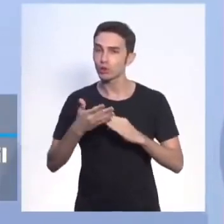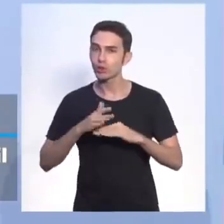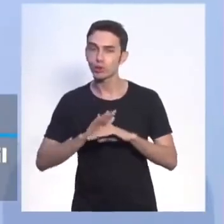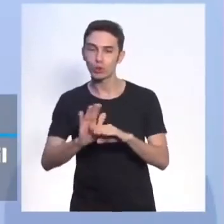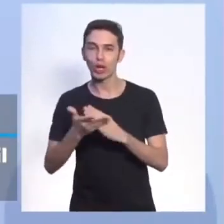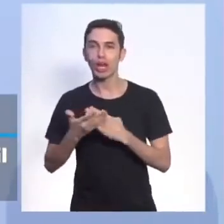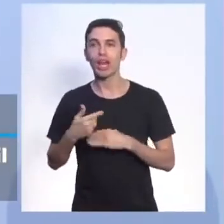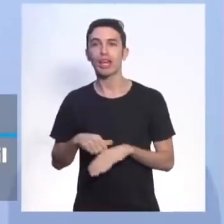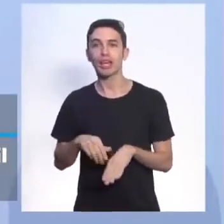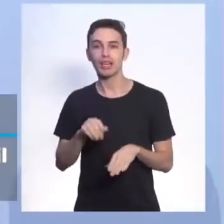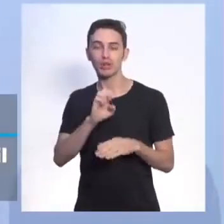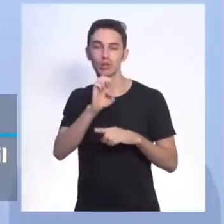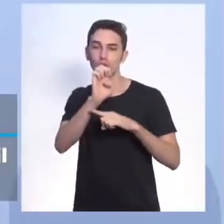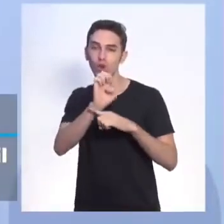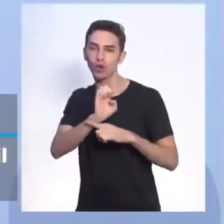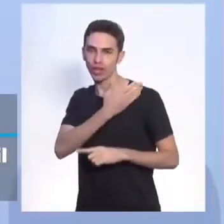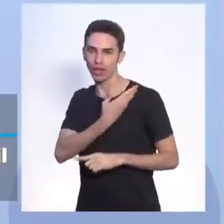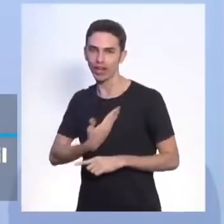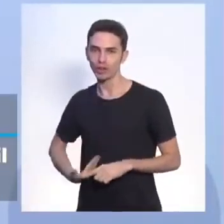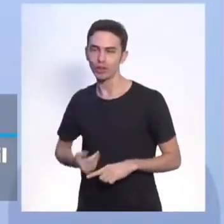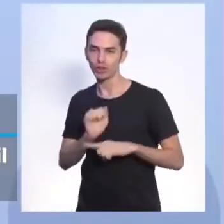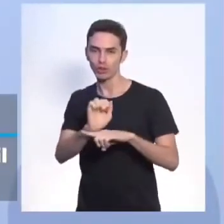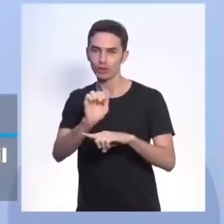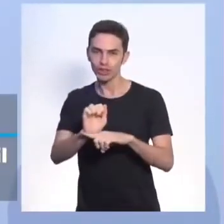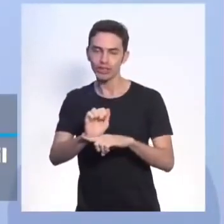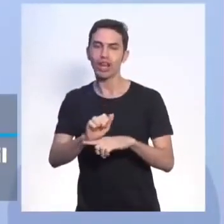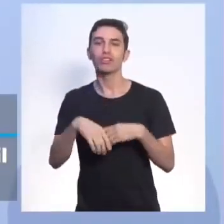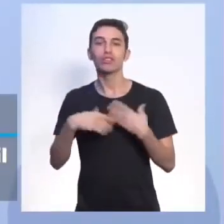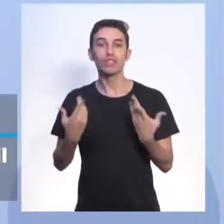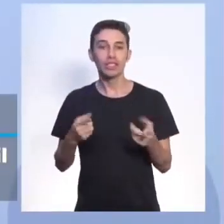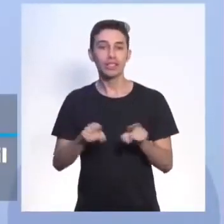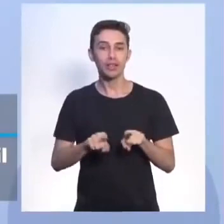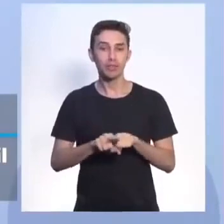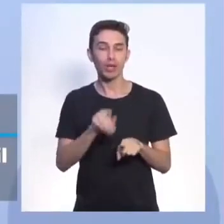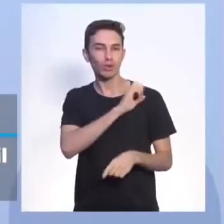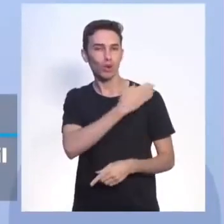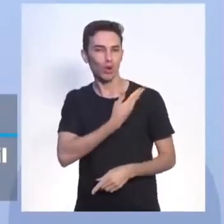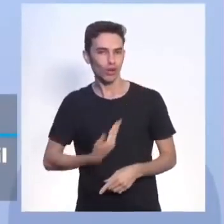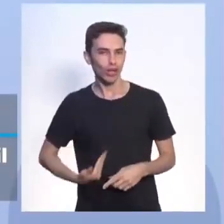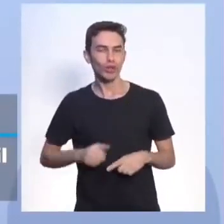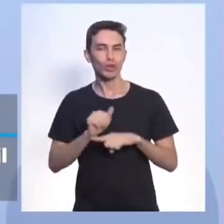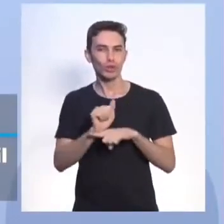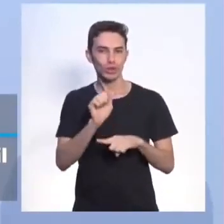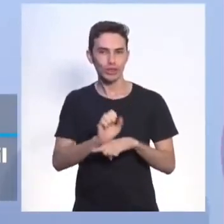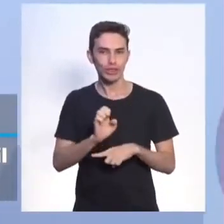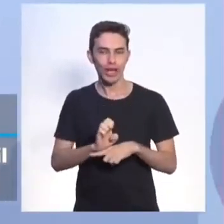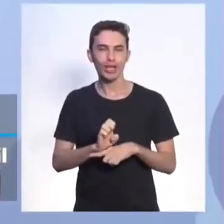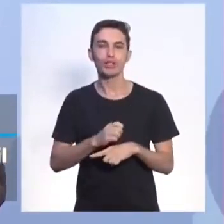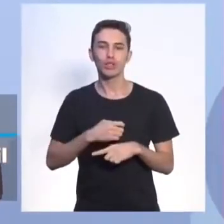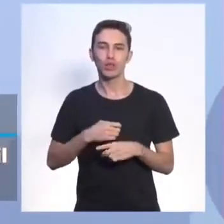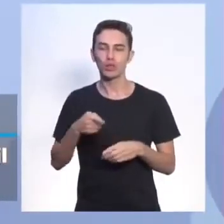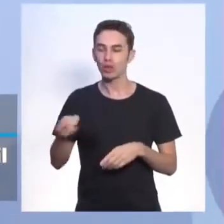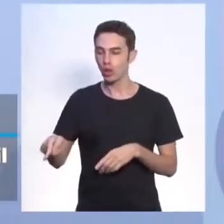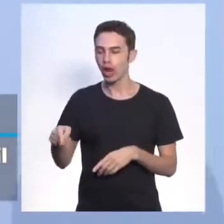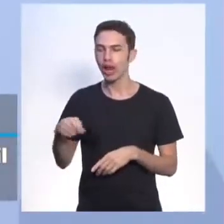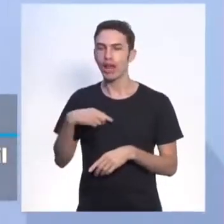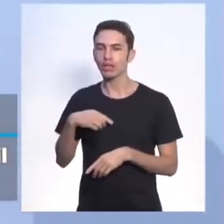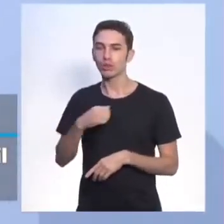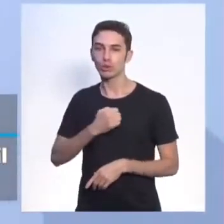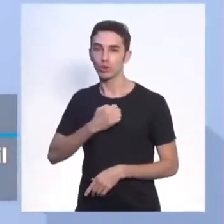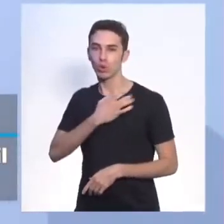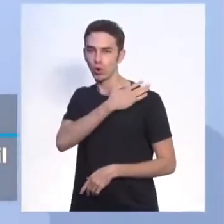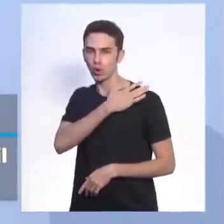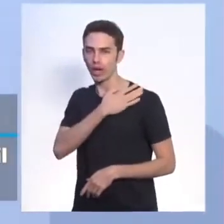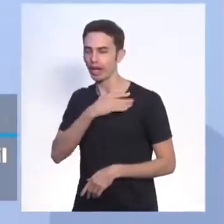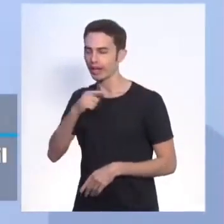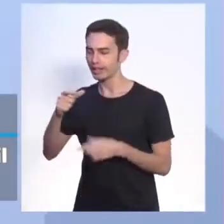estados, e os governadores dos estados entravam aí em acordos ou barganha política com os